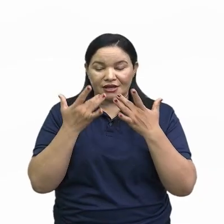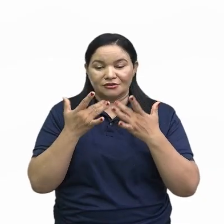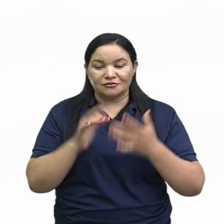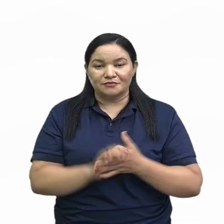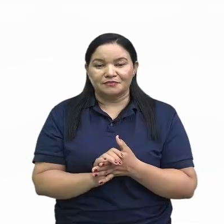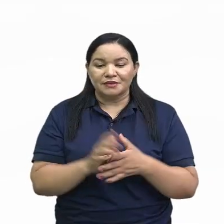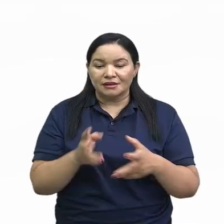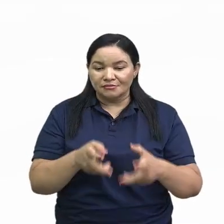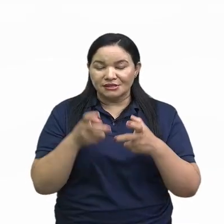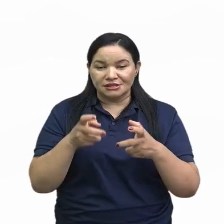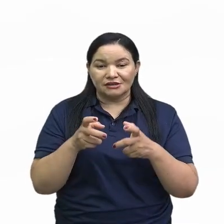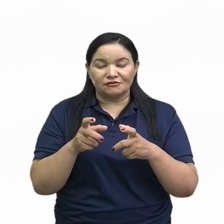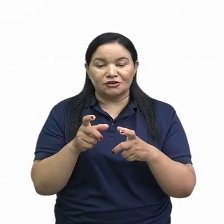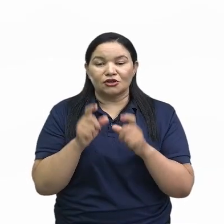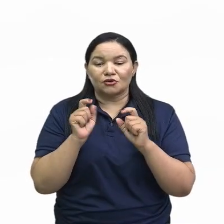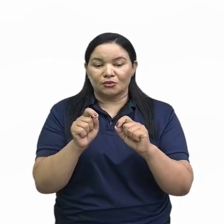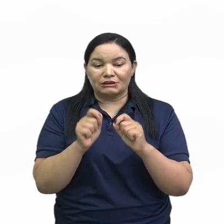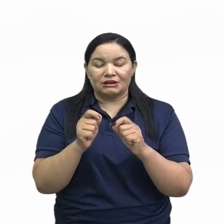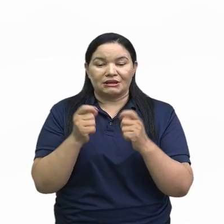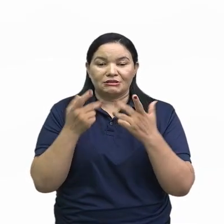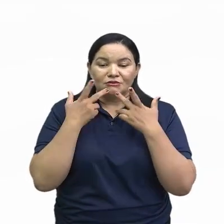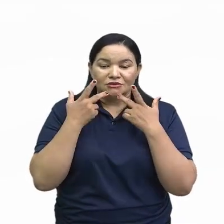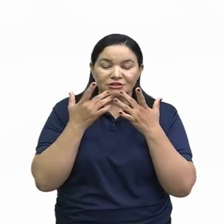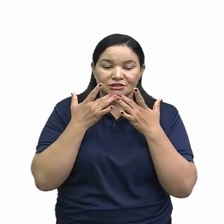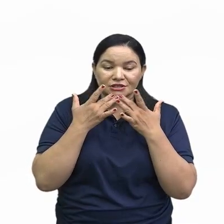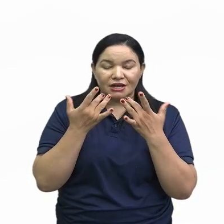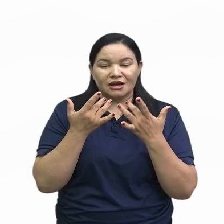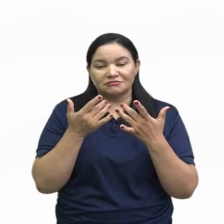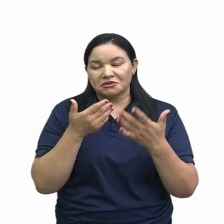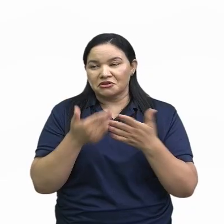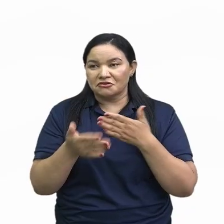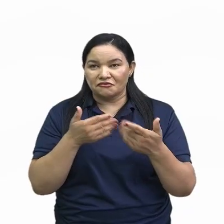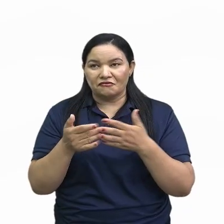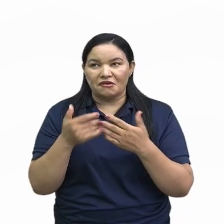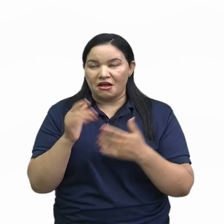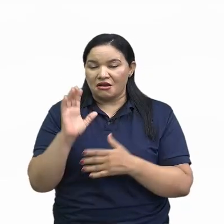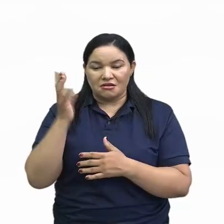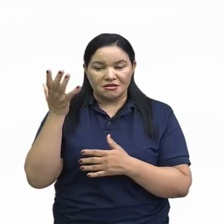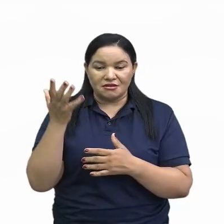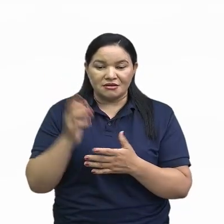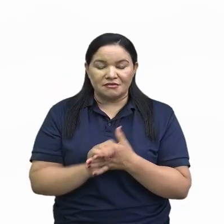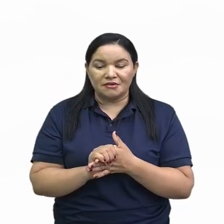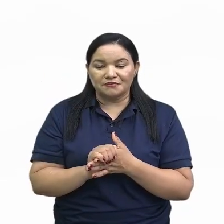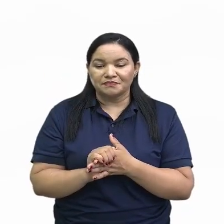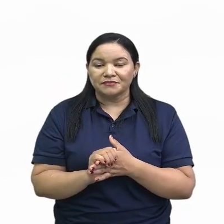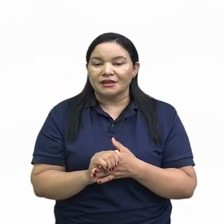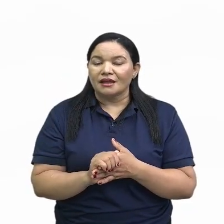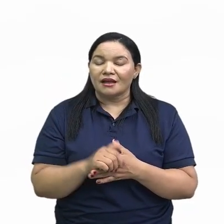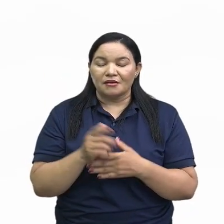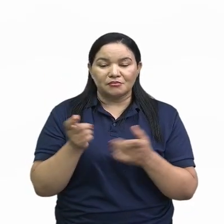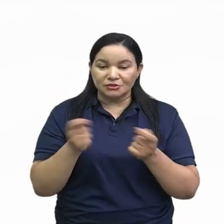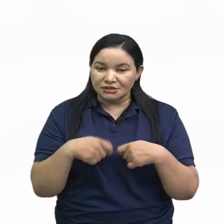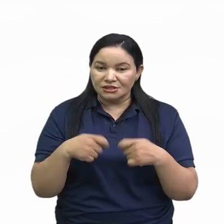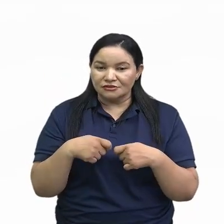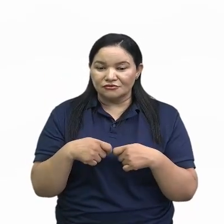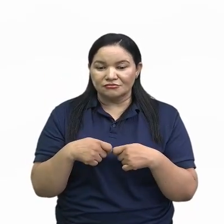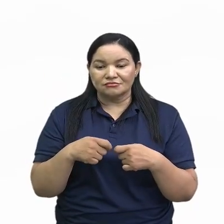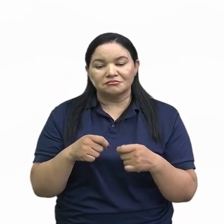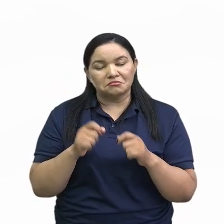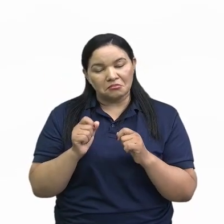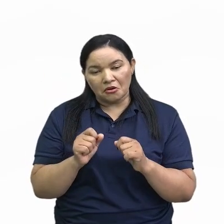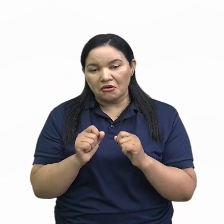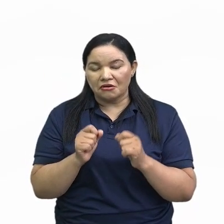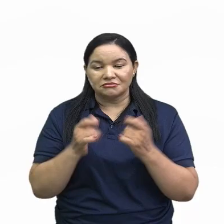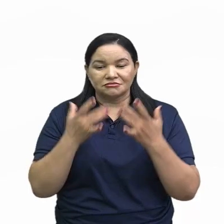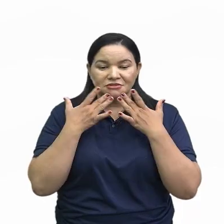Perceba que o fato de você estar no teatro, independente da condição do clima, certo? Ela é possível. Você pode estar no teatro e